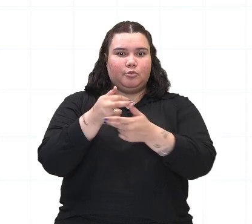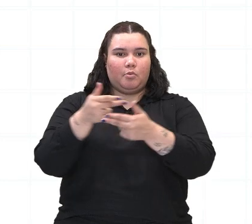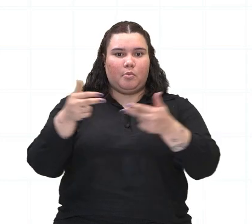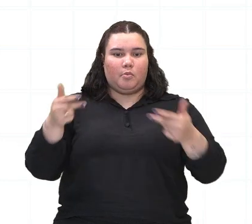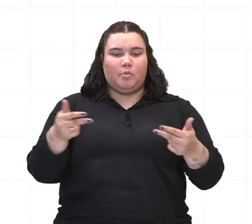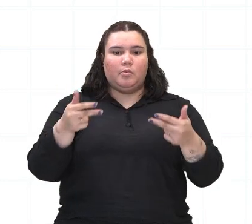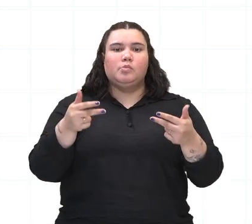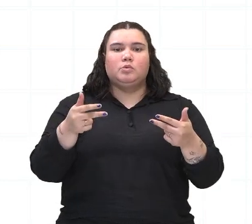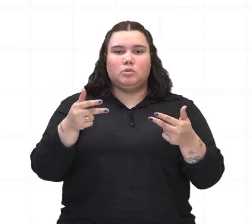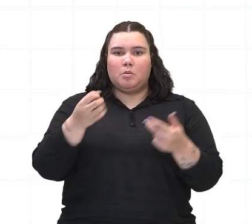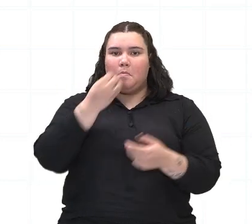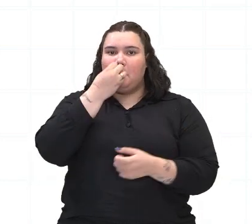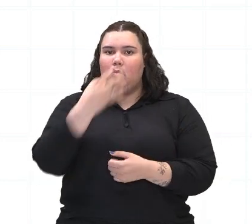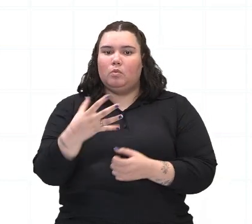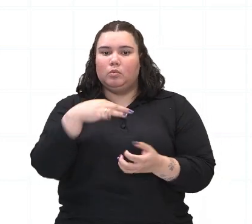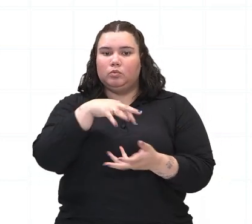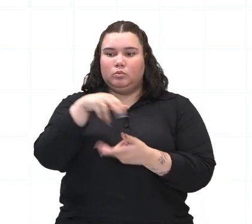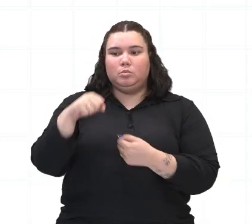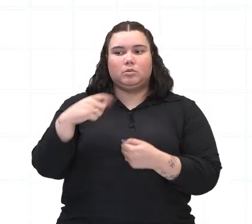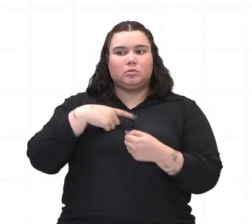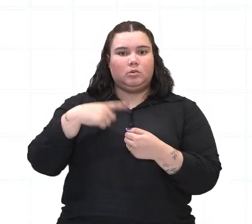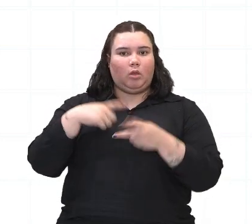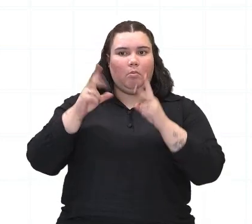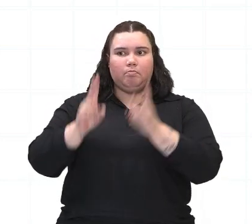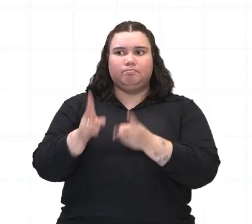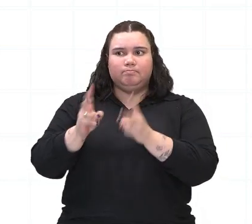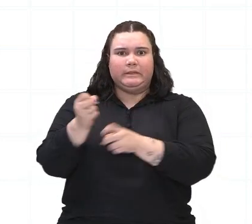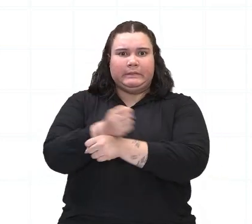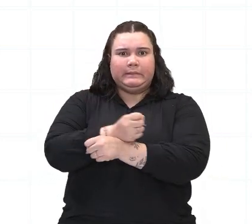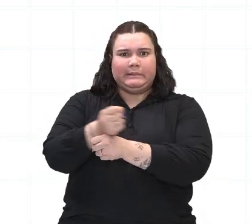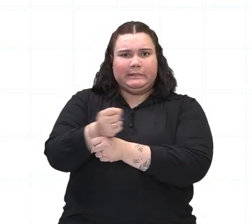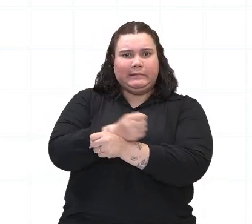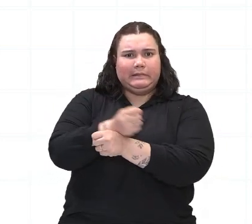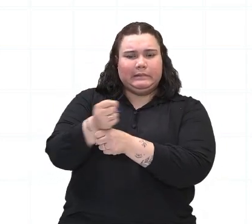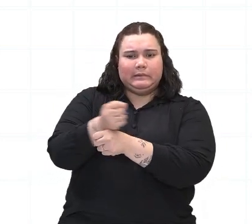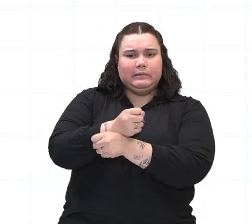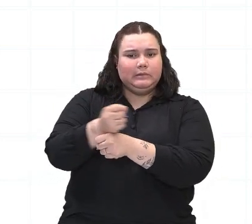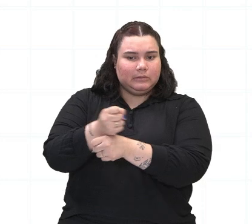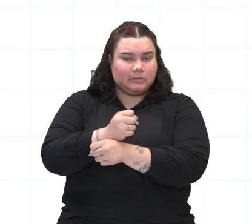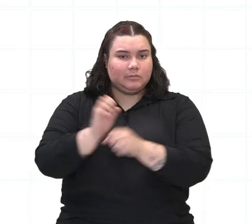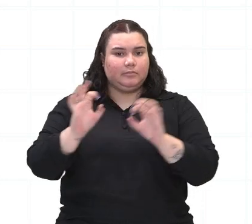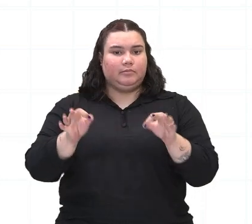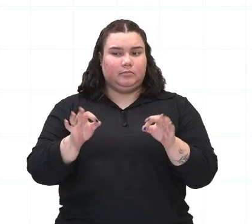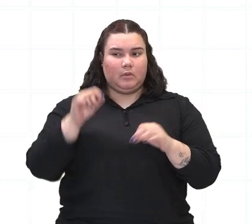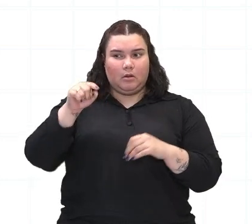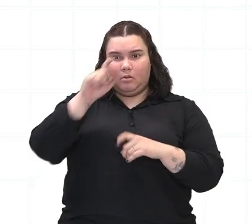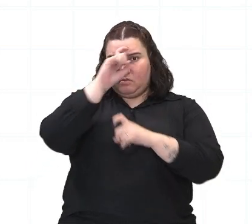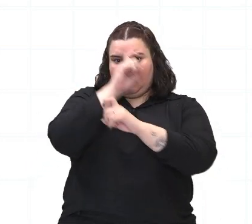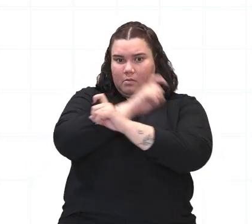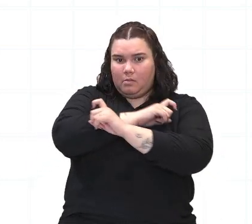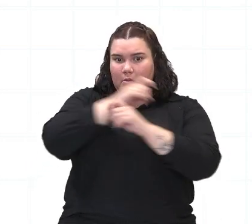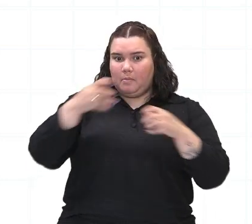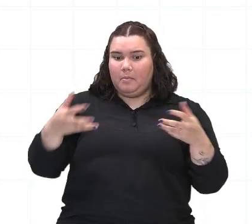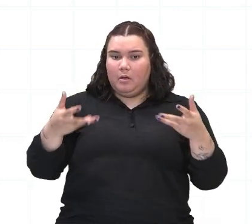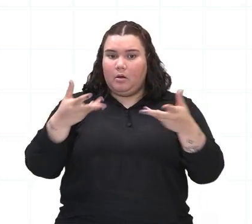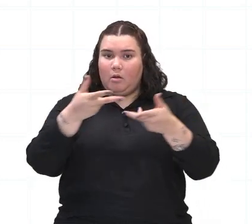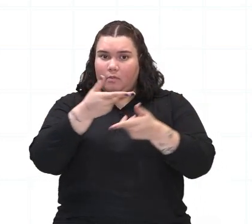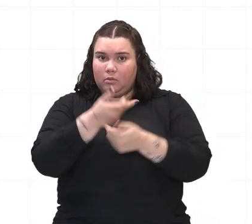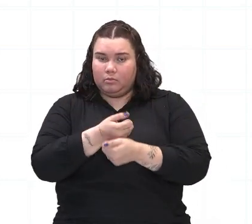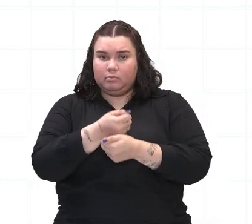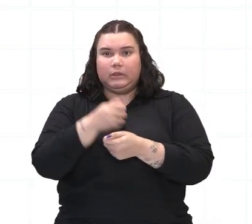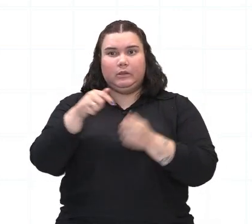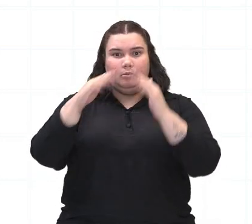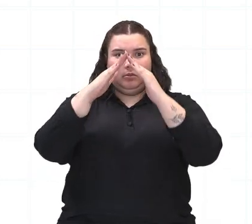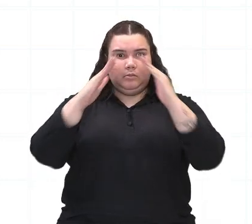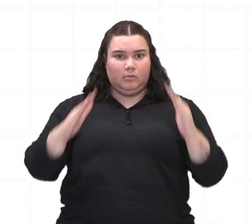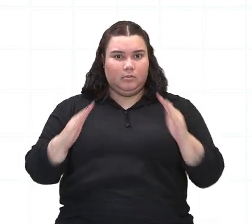existe praticamente intacta gente né O Faraó é lembrado além da majestosa construção por seja é uma pirâmide muito